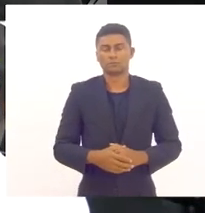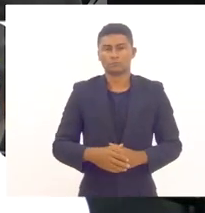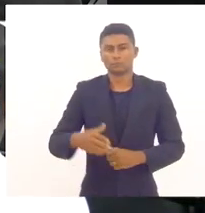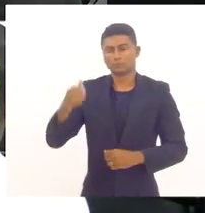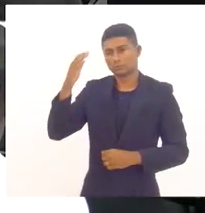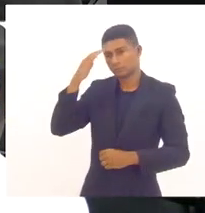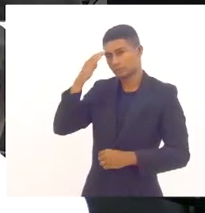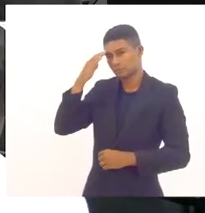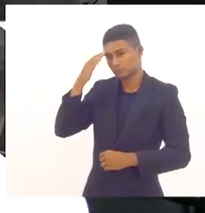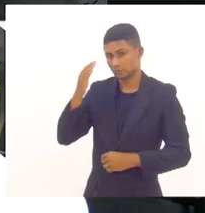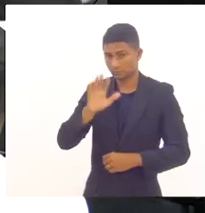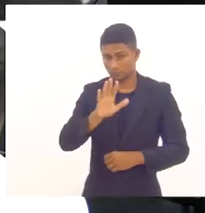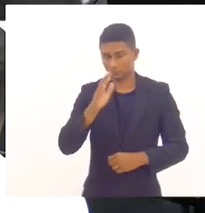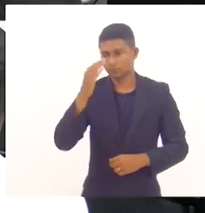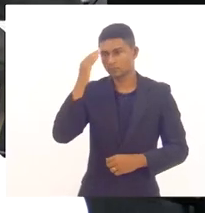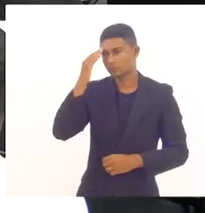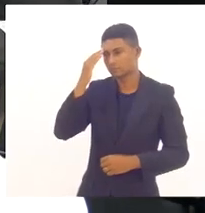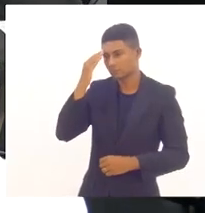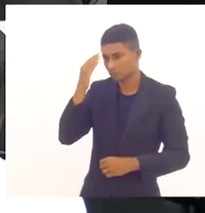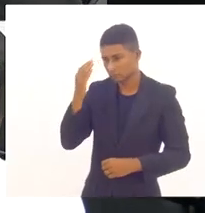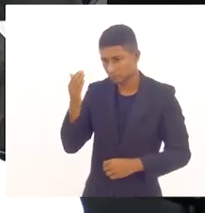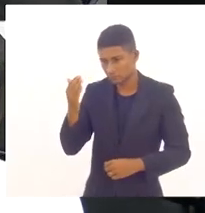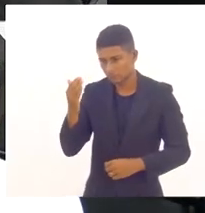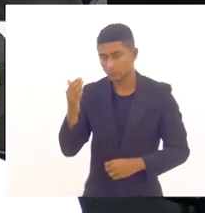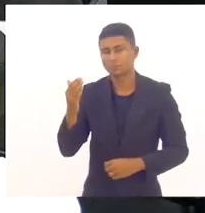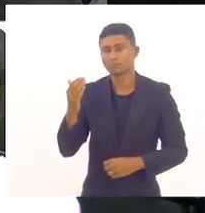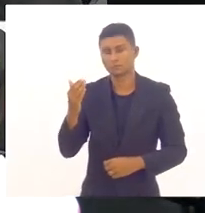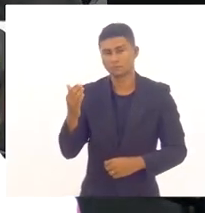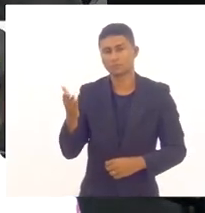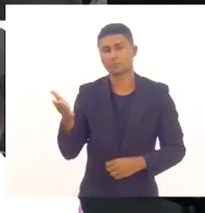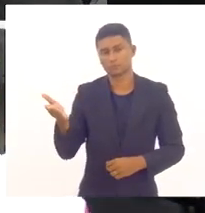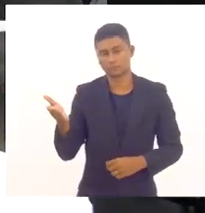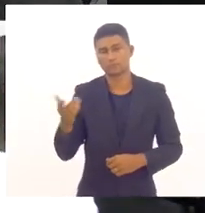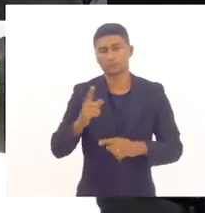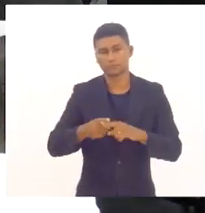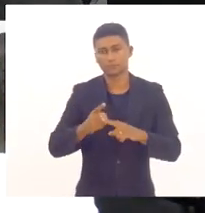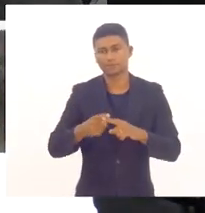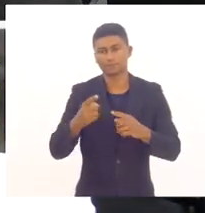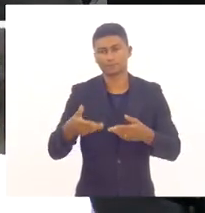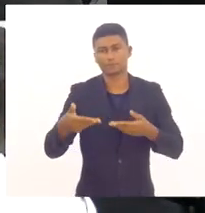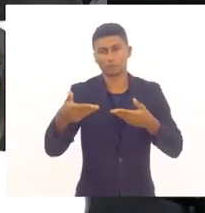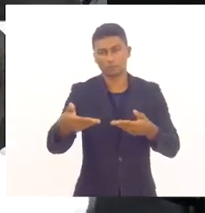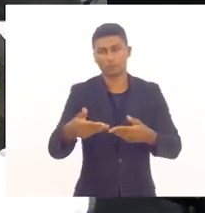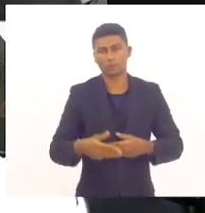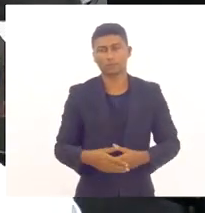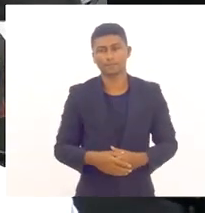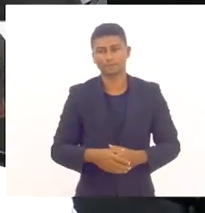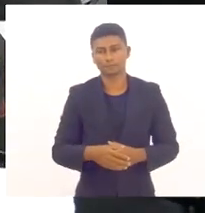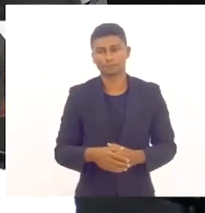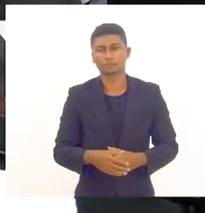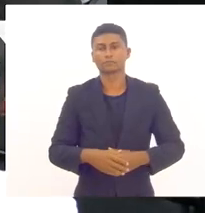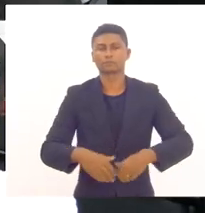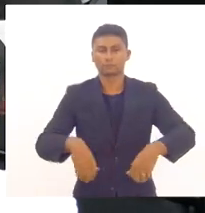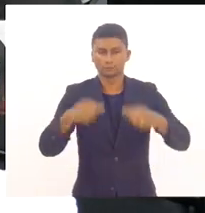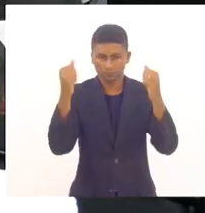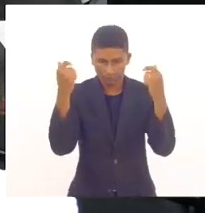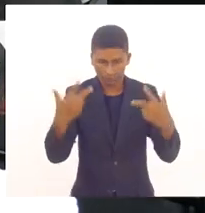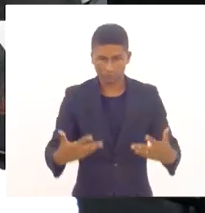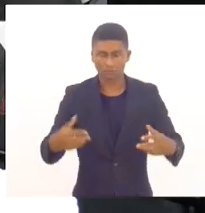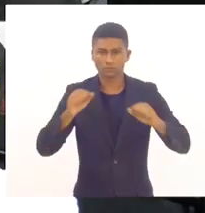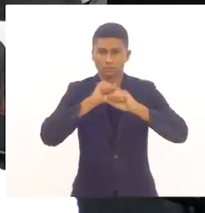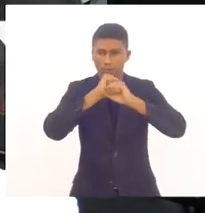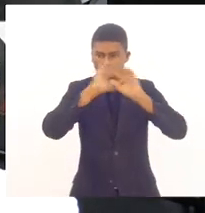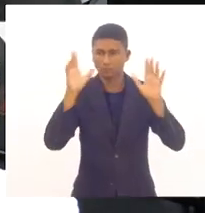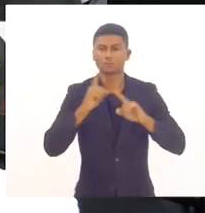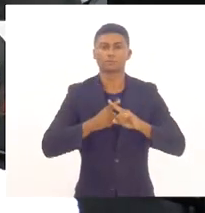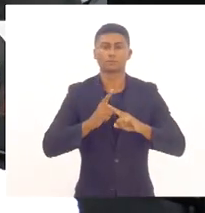agradecer, eu vou te passar. Eu queria agradecer a oportunidade de estar aqui, né? esclareci o que foi colocado, porque disseram